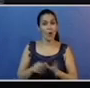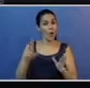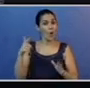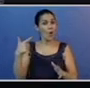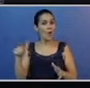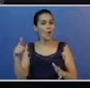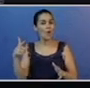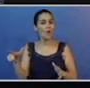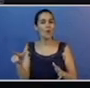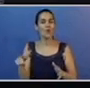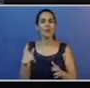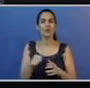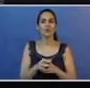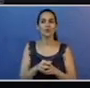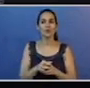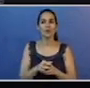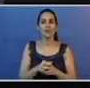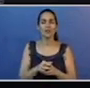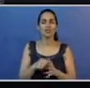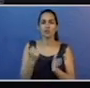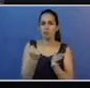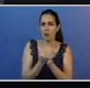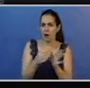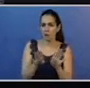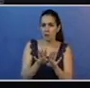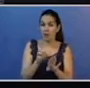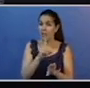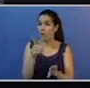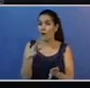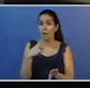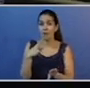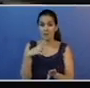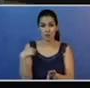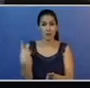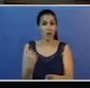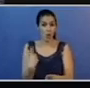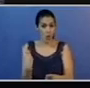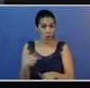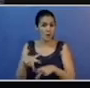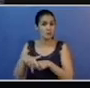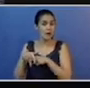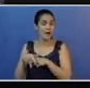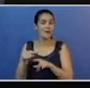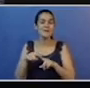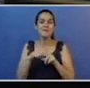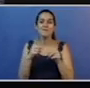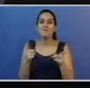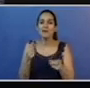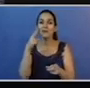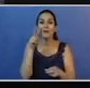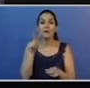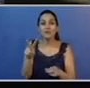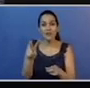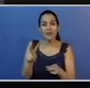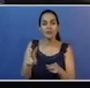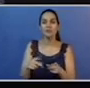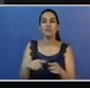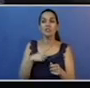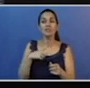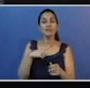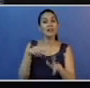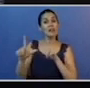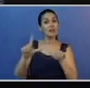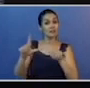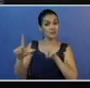Outro esporte de marca também, e esse já não é tão conhecido aqui para nós, como praticantes, mas nós vemos quando tem alguns tipos de jogos que passam